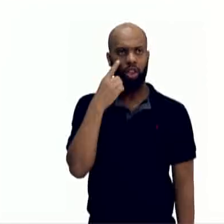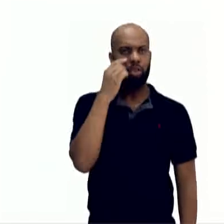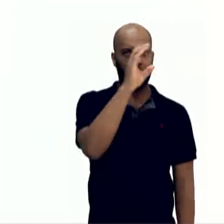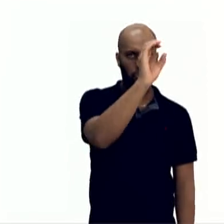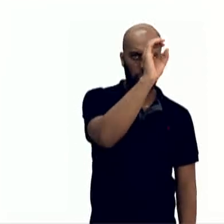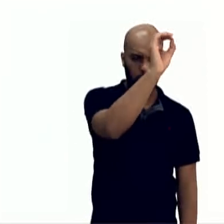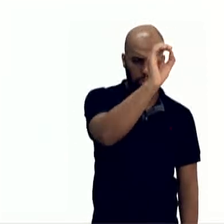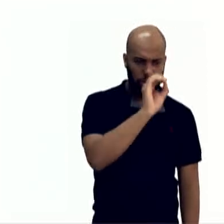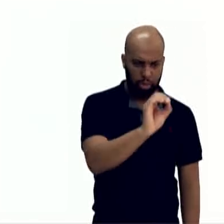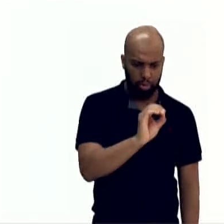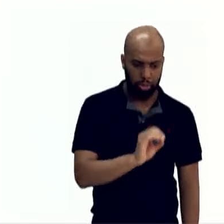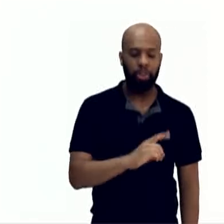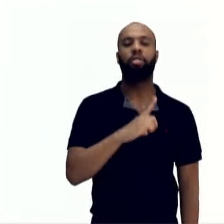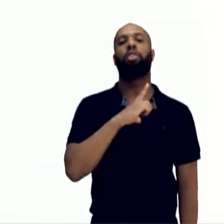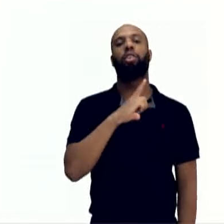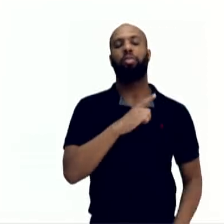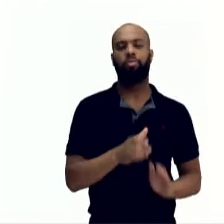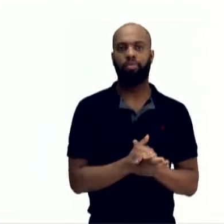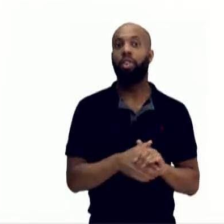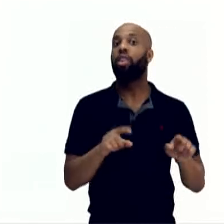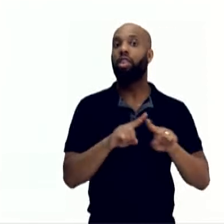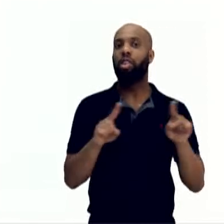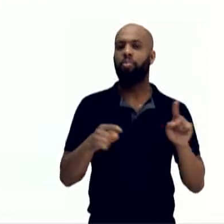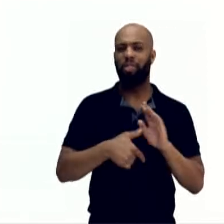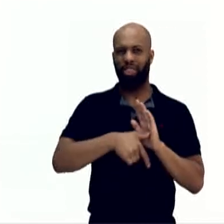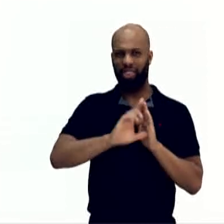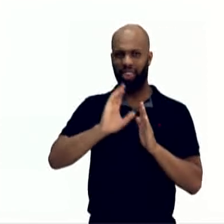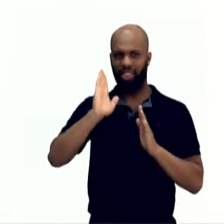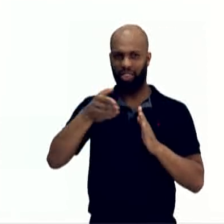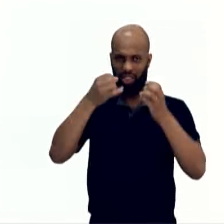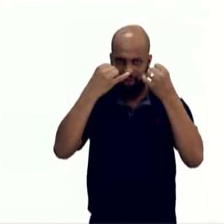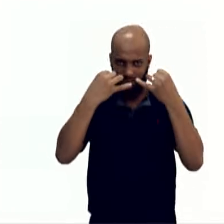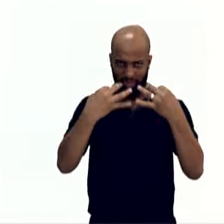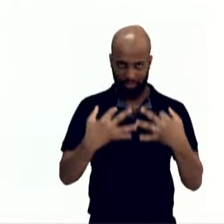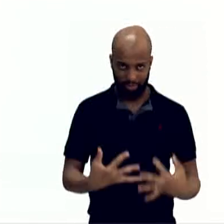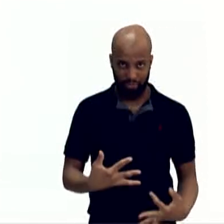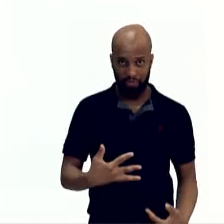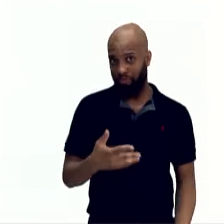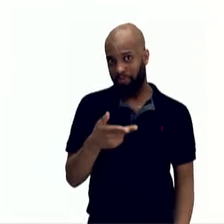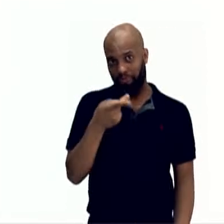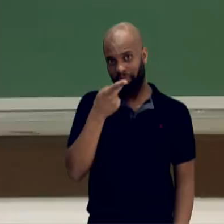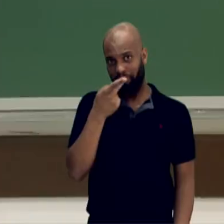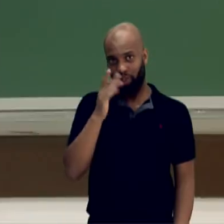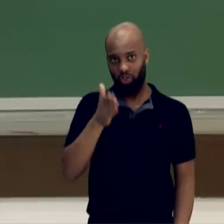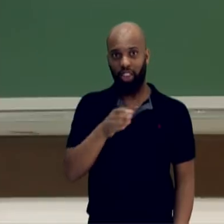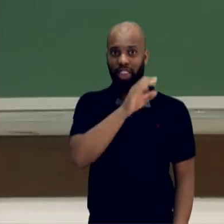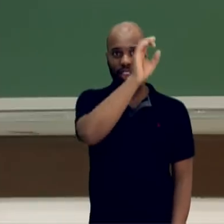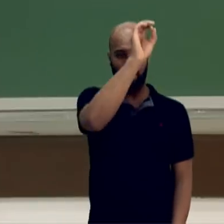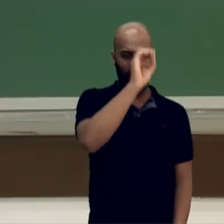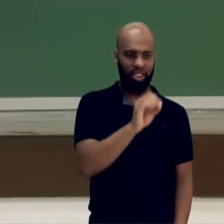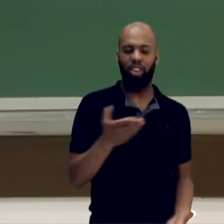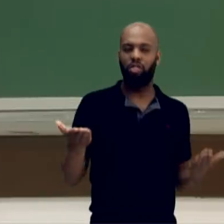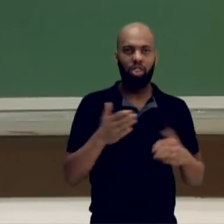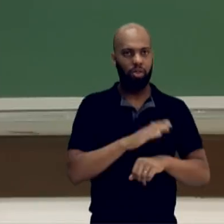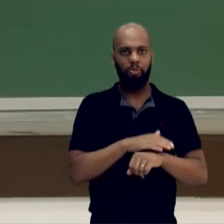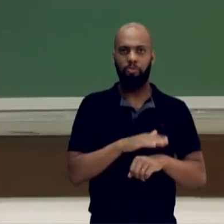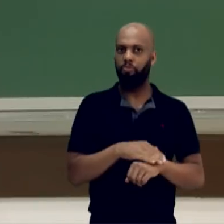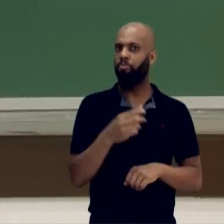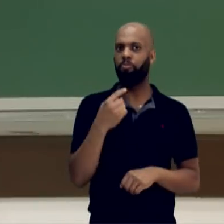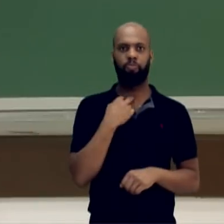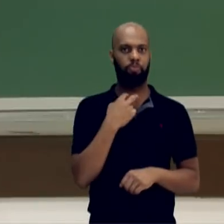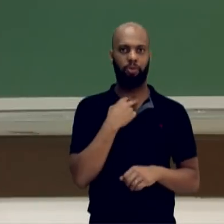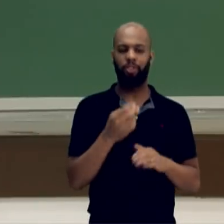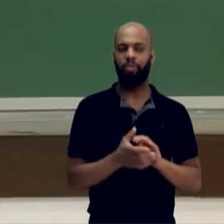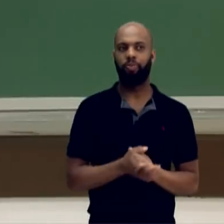é comum em todos? Sim. Mas lembra do meu enunciado que eu já tinha falado a vocês? Que o 0 nesse momento não iria